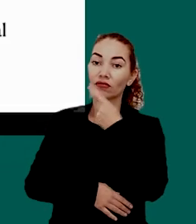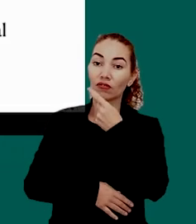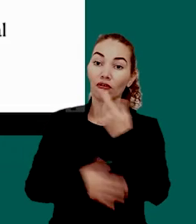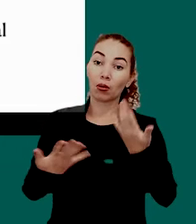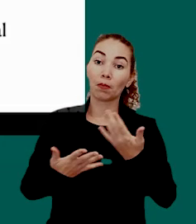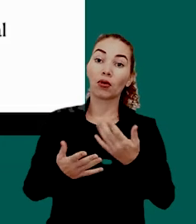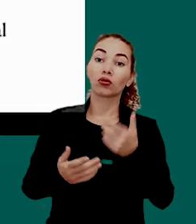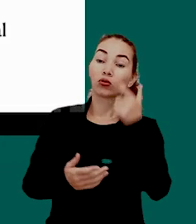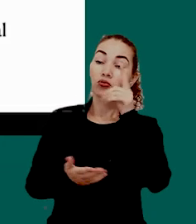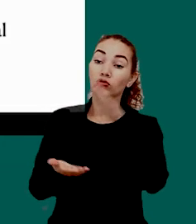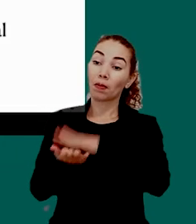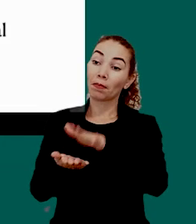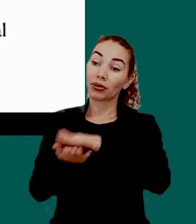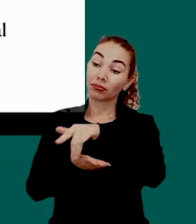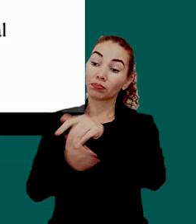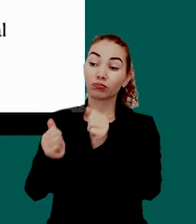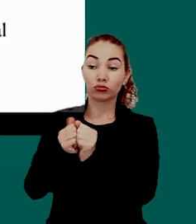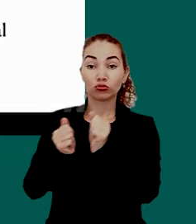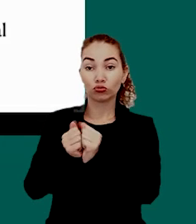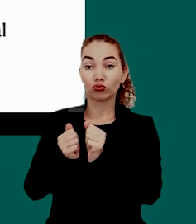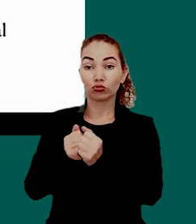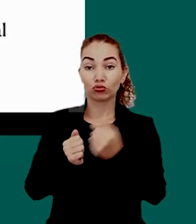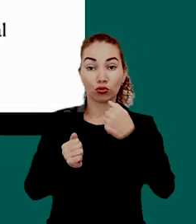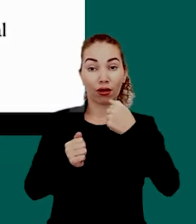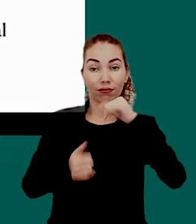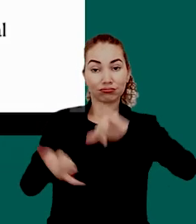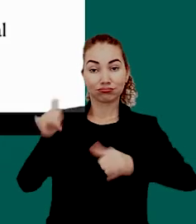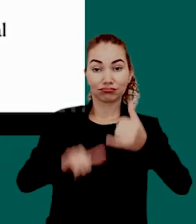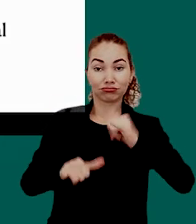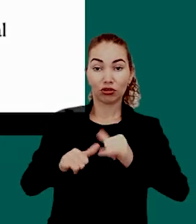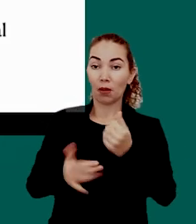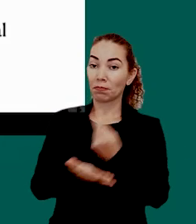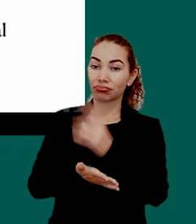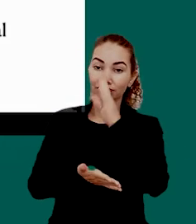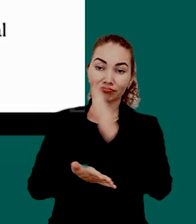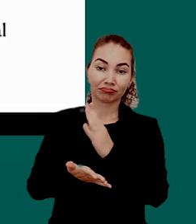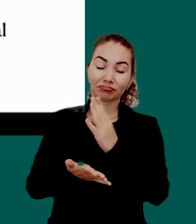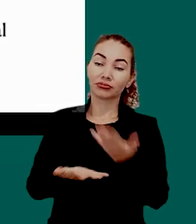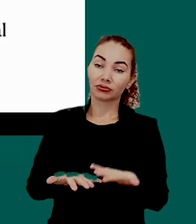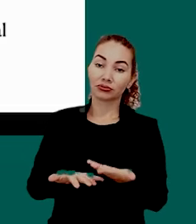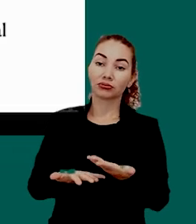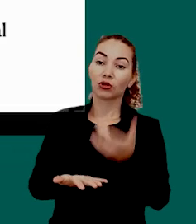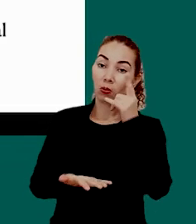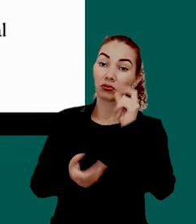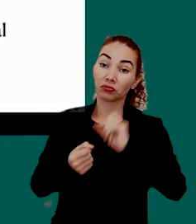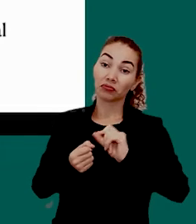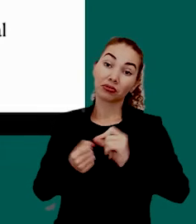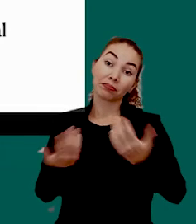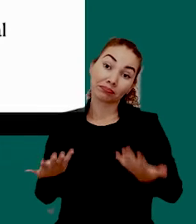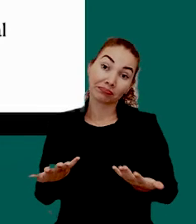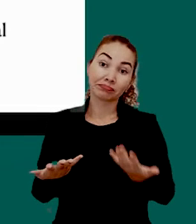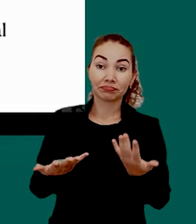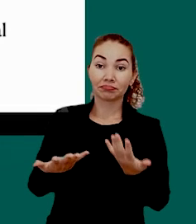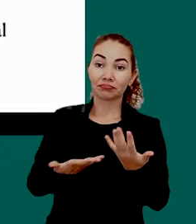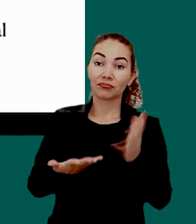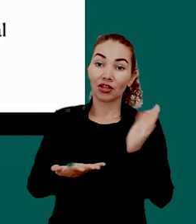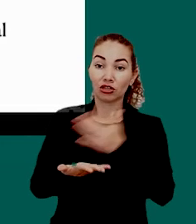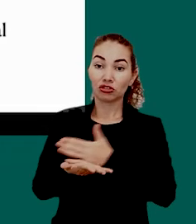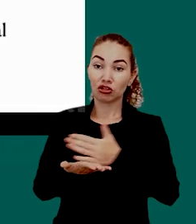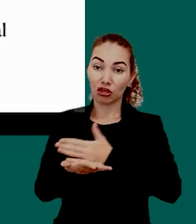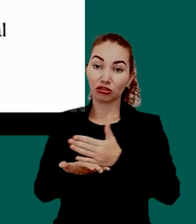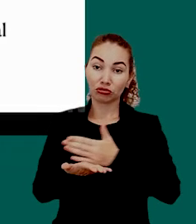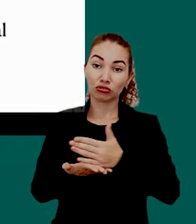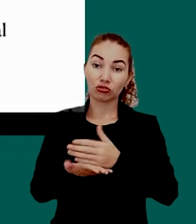tentar produzir a vacina da Johnson & Johnson no nosso laboratório, sem custos adicionais, e é uma possibilidade, tá? Eles já iniciaram ensaios clínicos